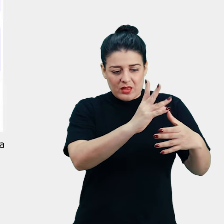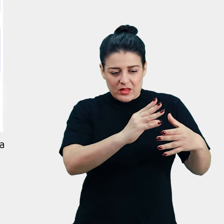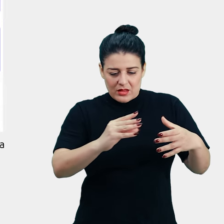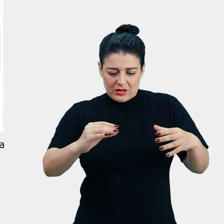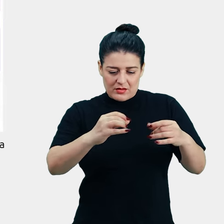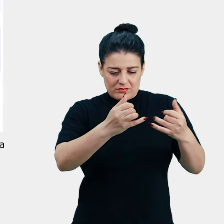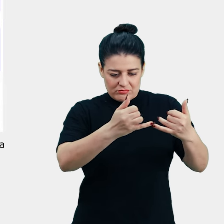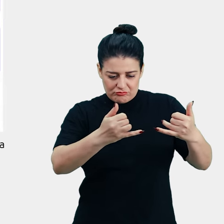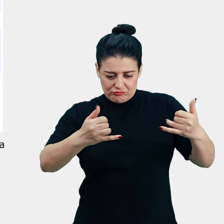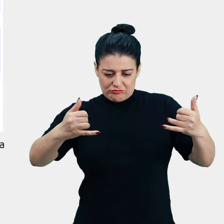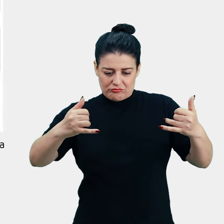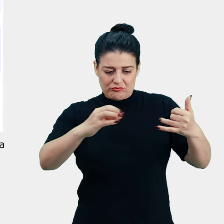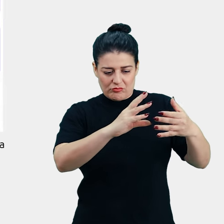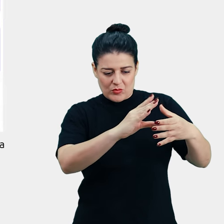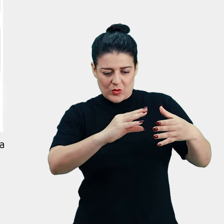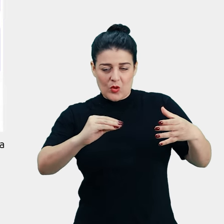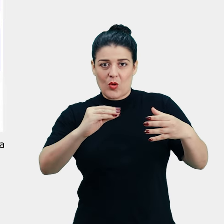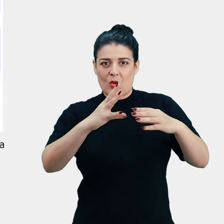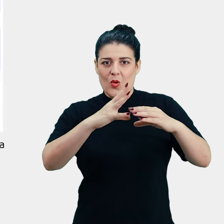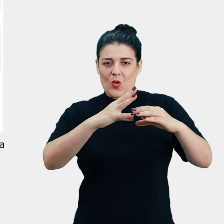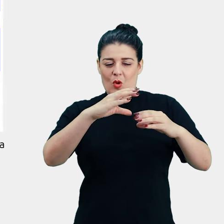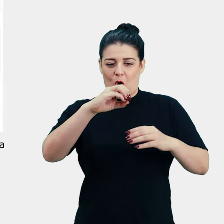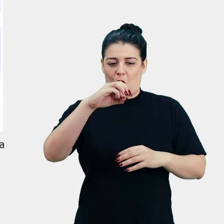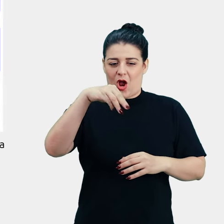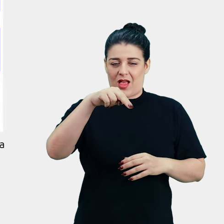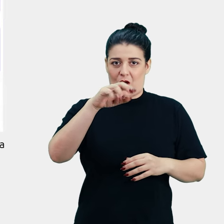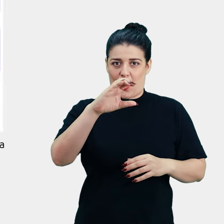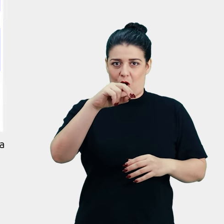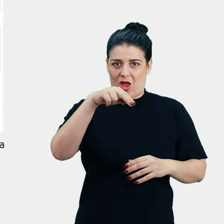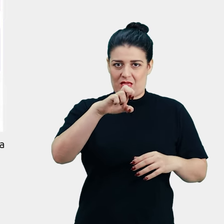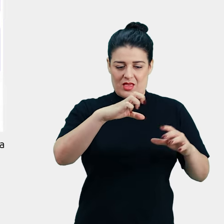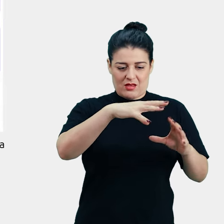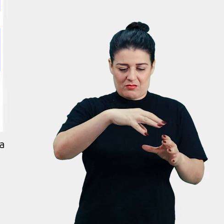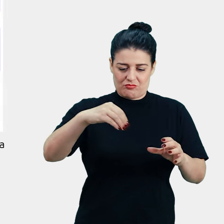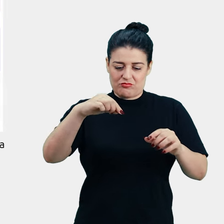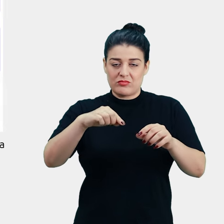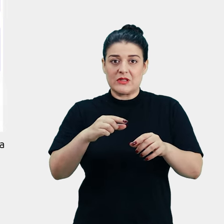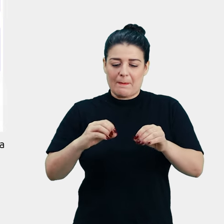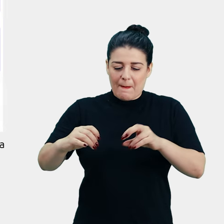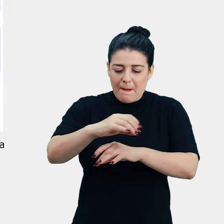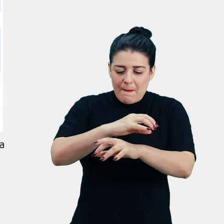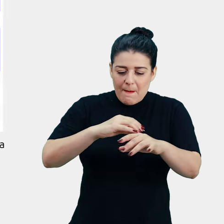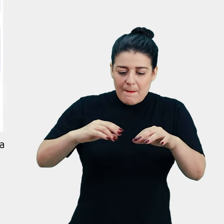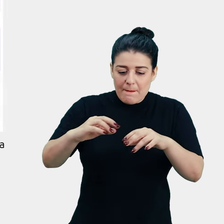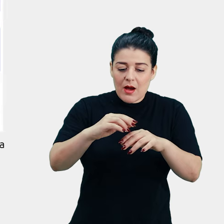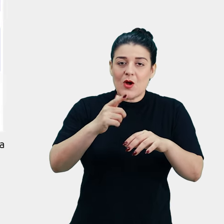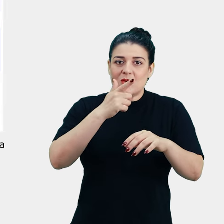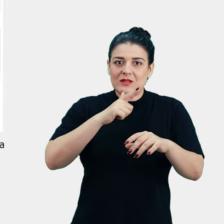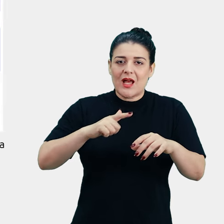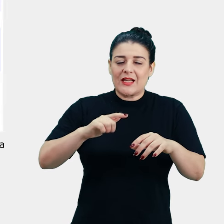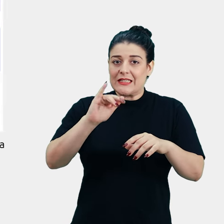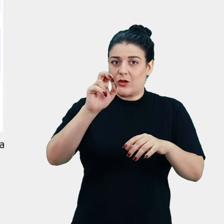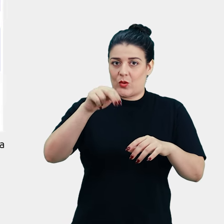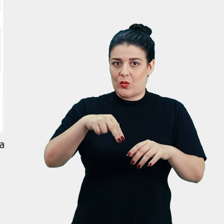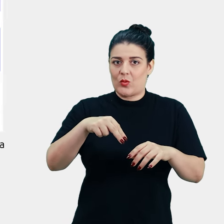um capilar. Então, aqui a gente tem o cone, tá? E aí, aqui já a liberação desses íons, tá? E eles vão